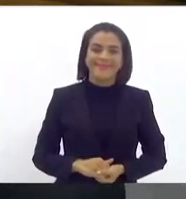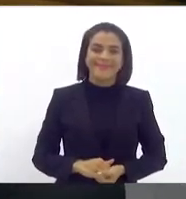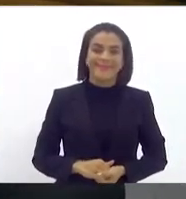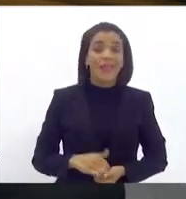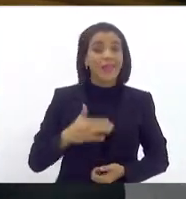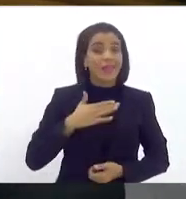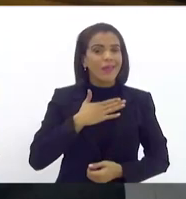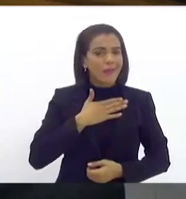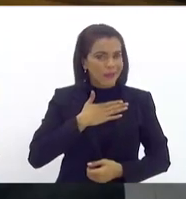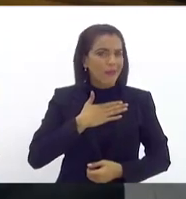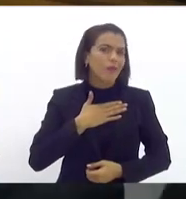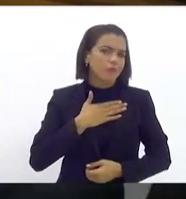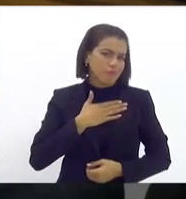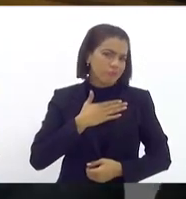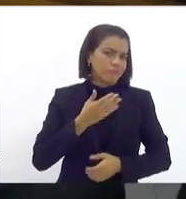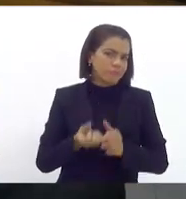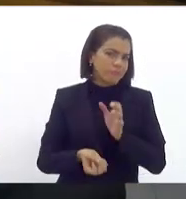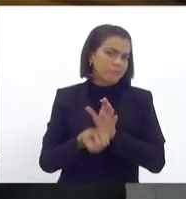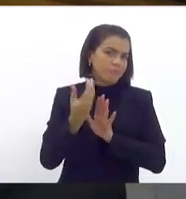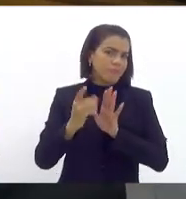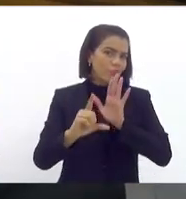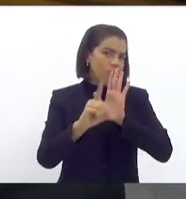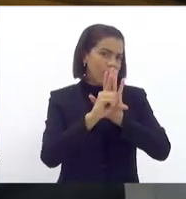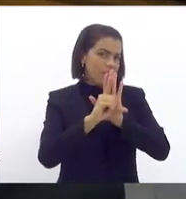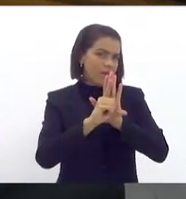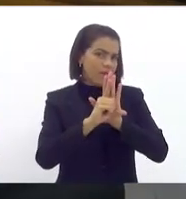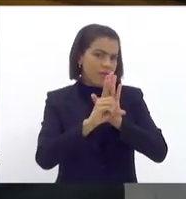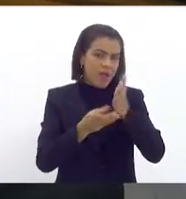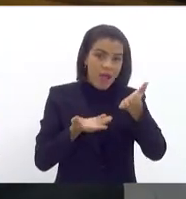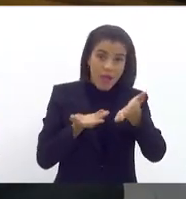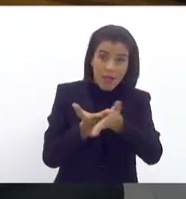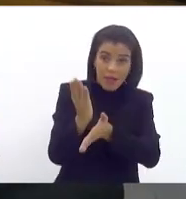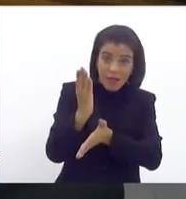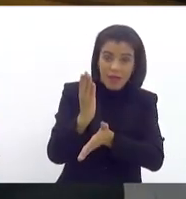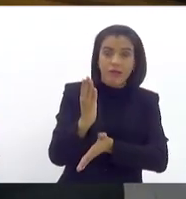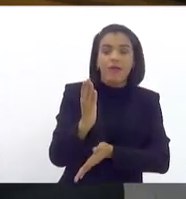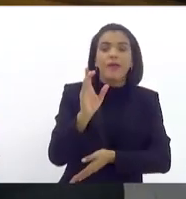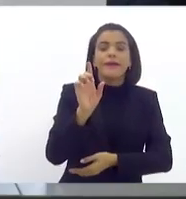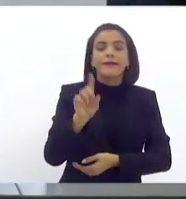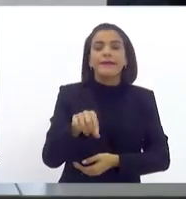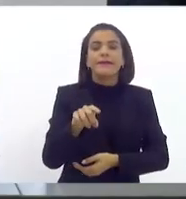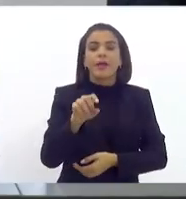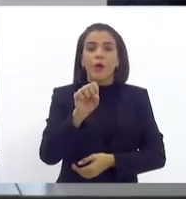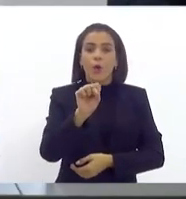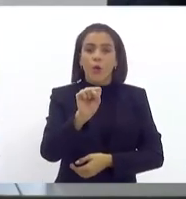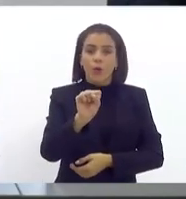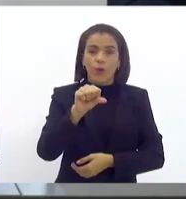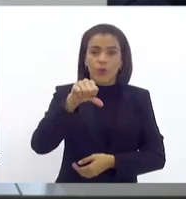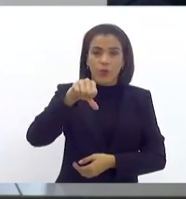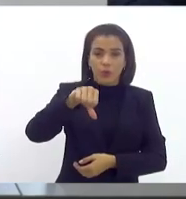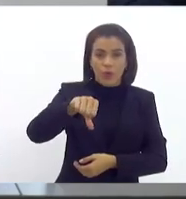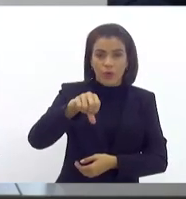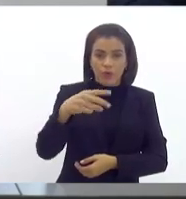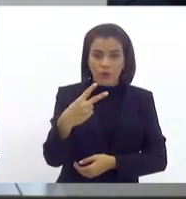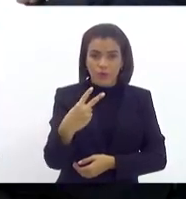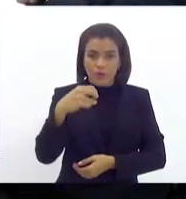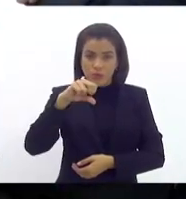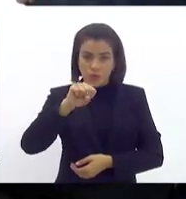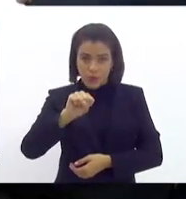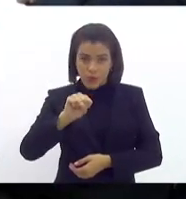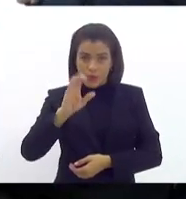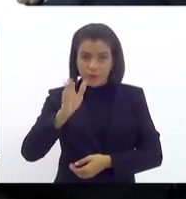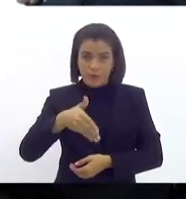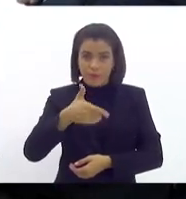Eu tenho uma lei aprovada, que é a 8928 de